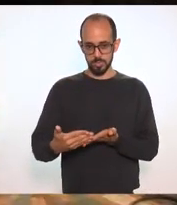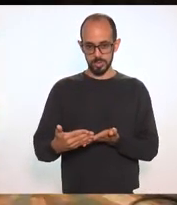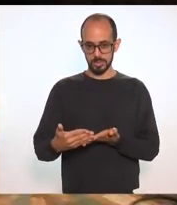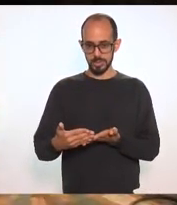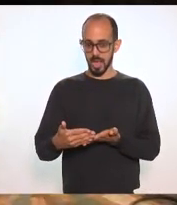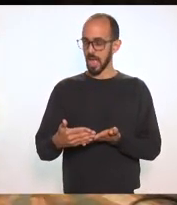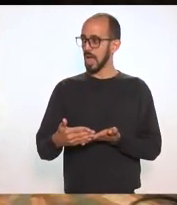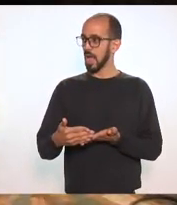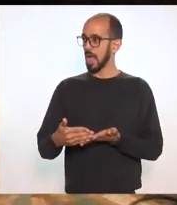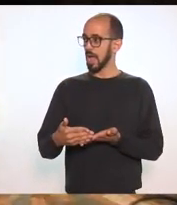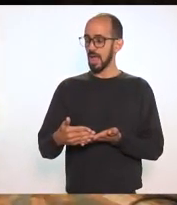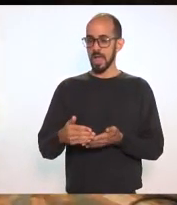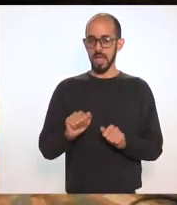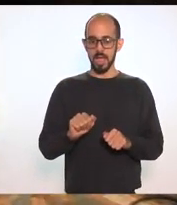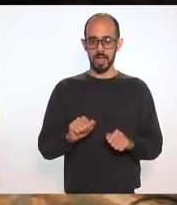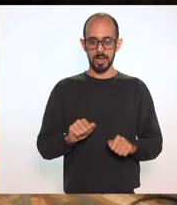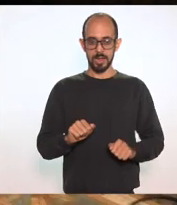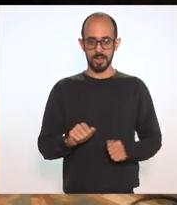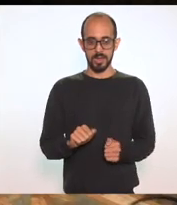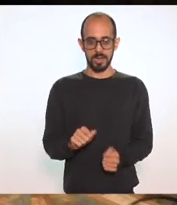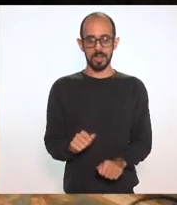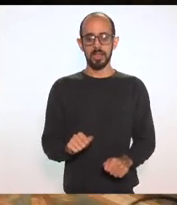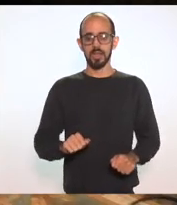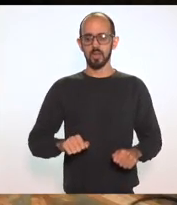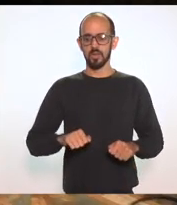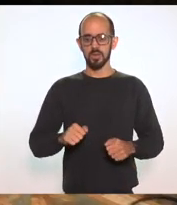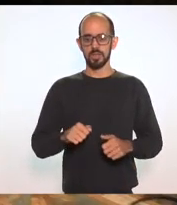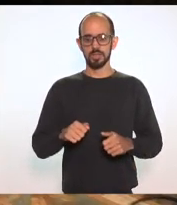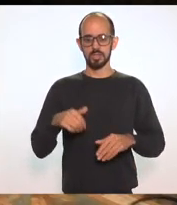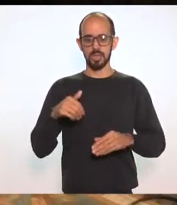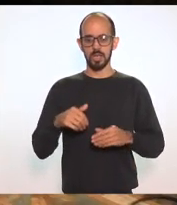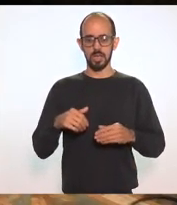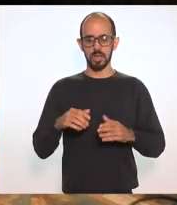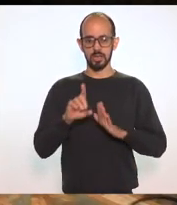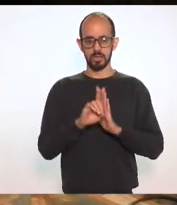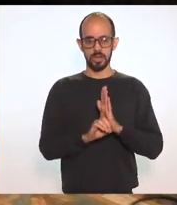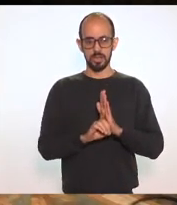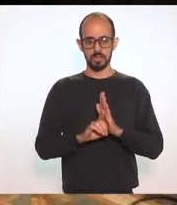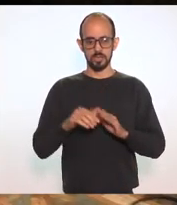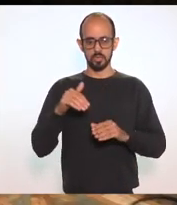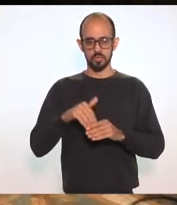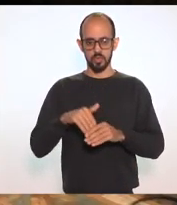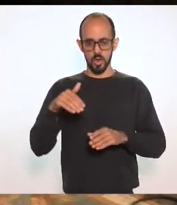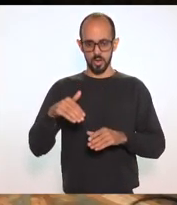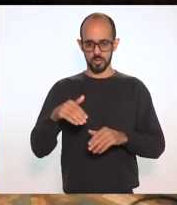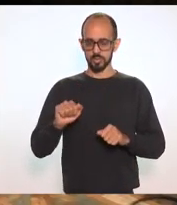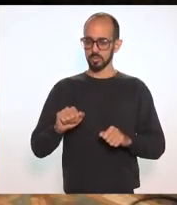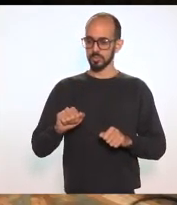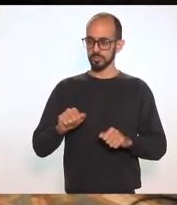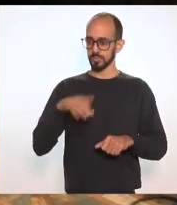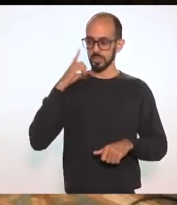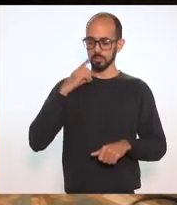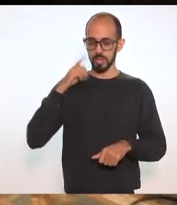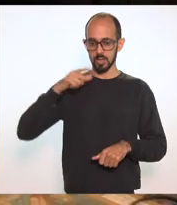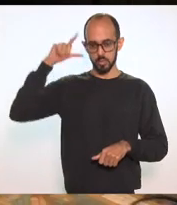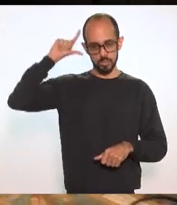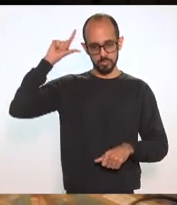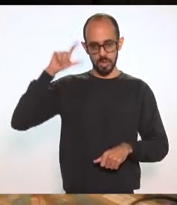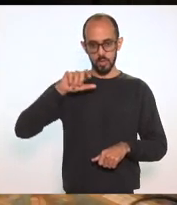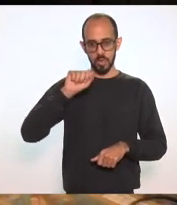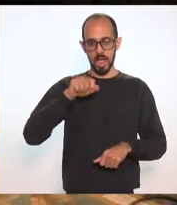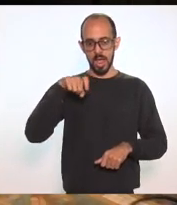abertura do meu mais velho de Airá aqui, deputado Luiz Paulo, axé, e também,